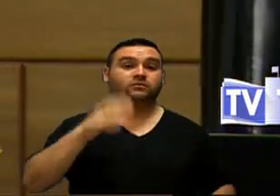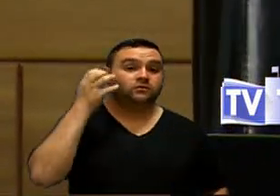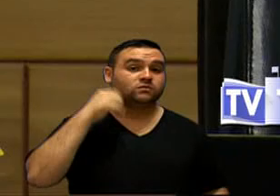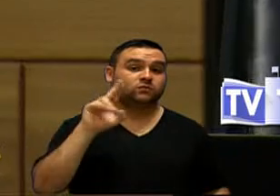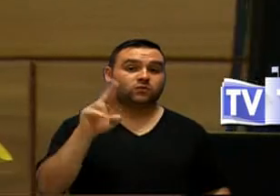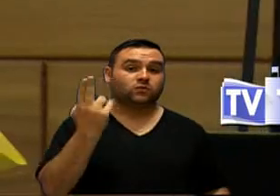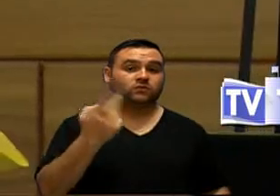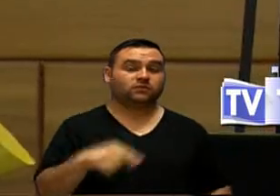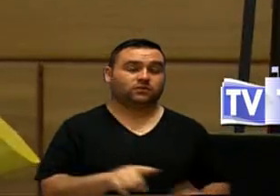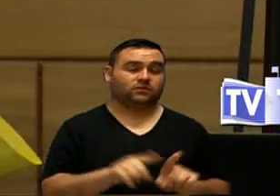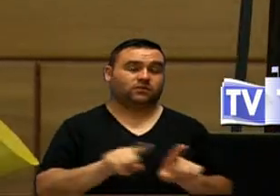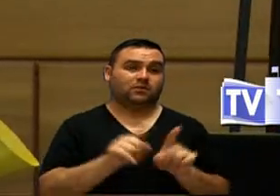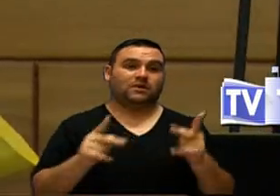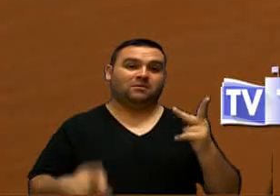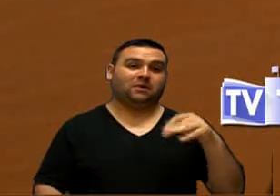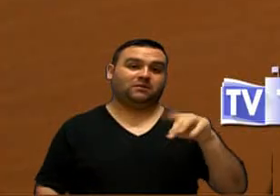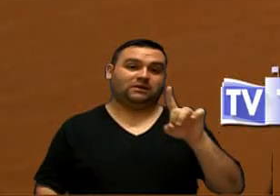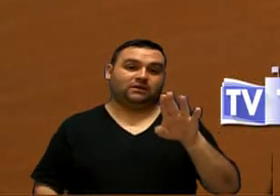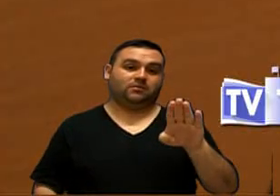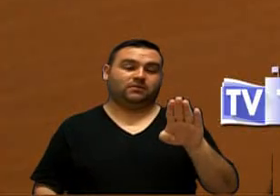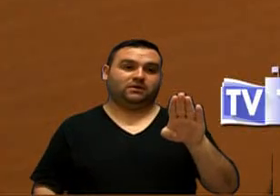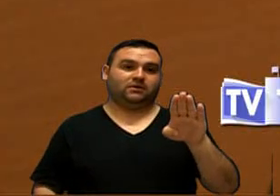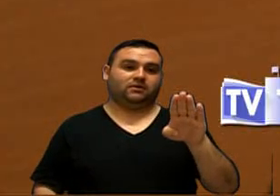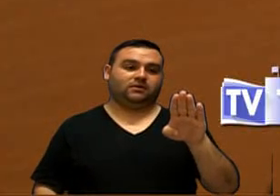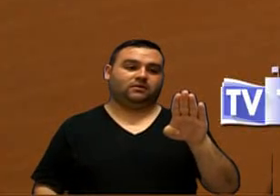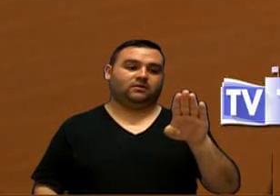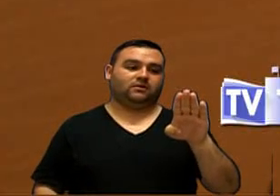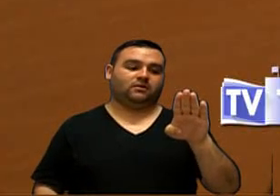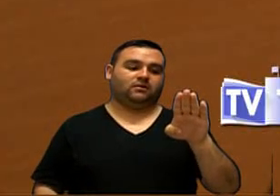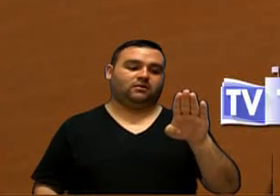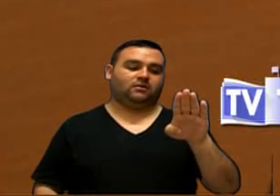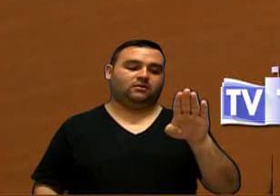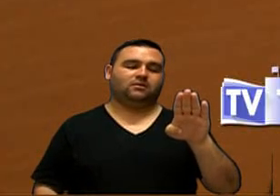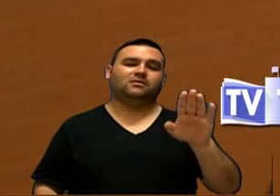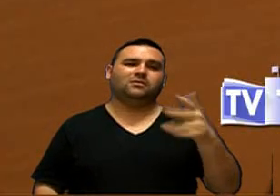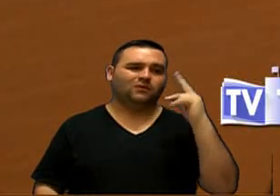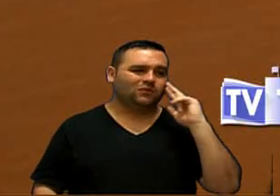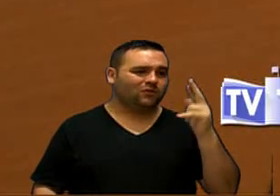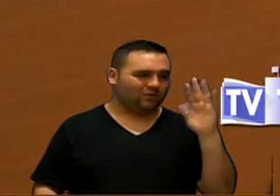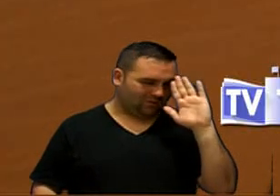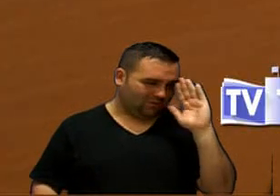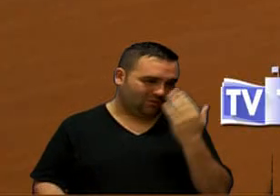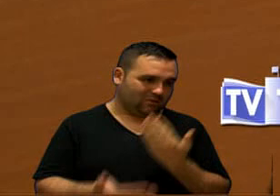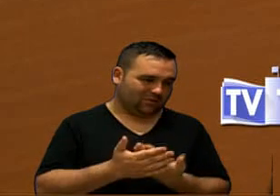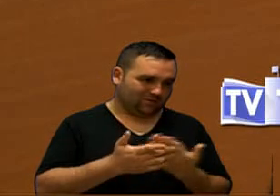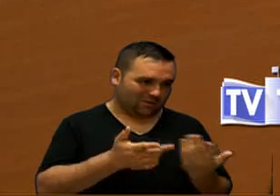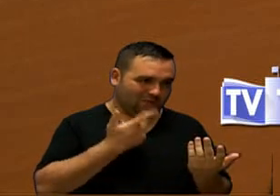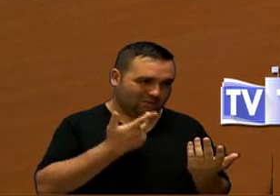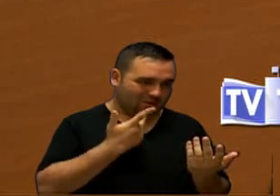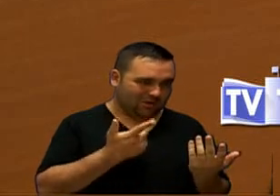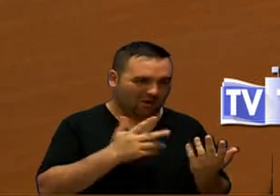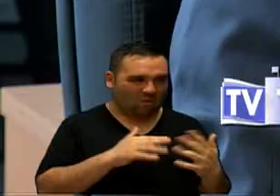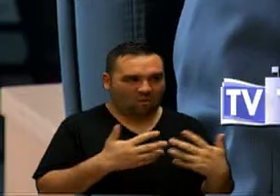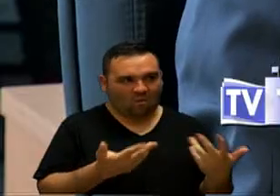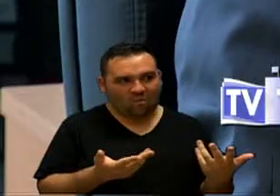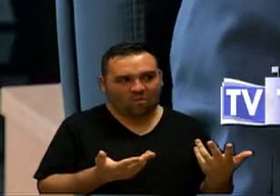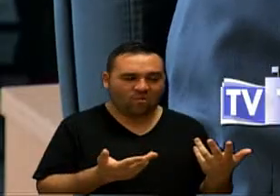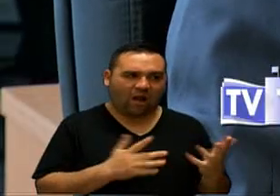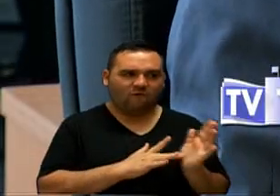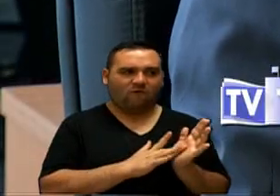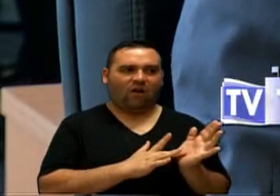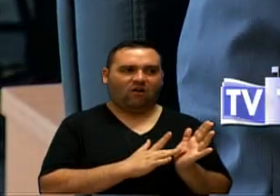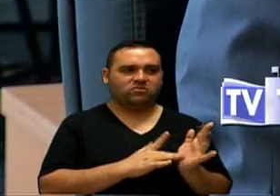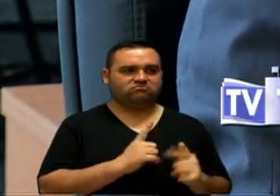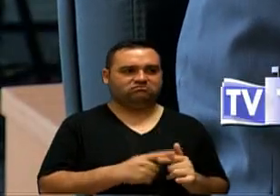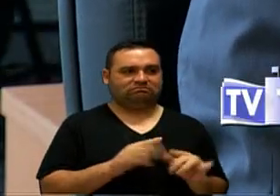Pessini. Só encaminhar o voto do PMDB, depois desse exercício. Vossa Excelência acredita mesmo nessas coisas que o senhor fala ou é